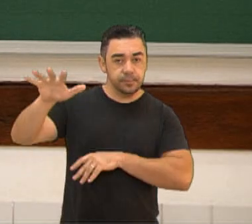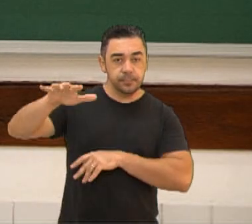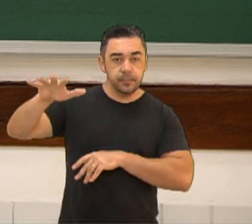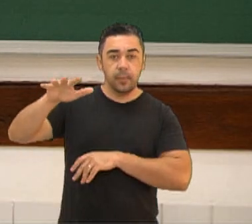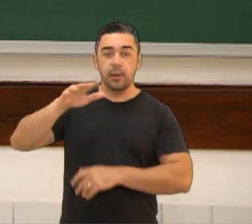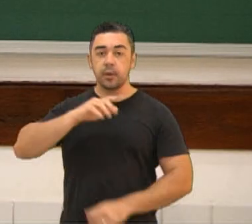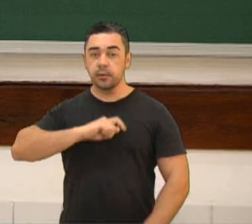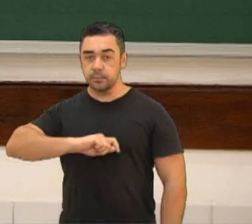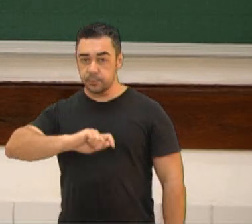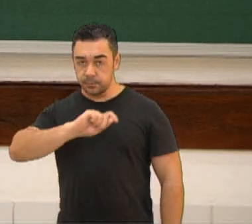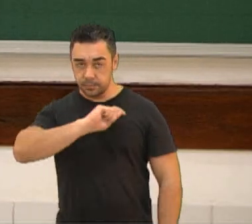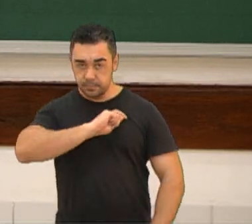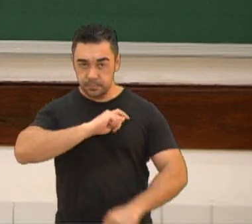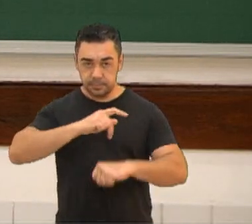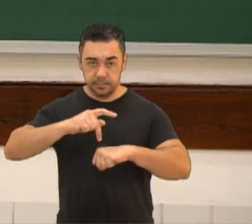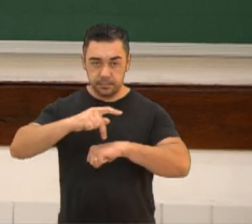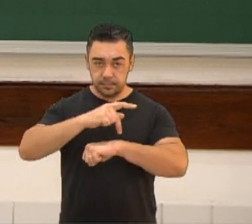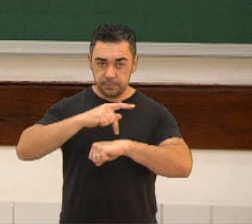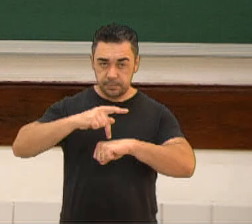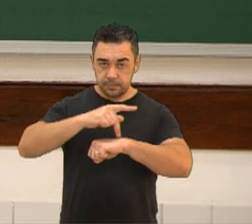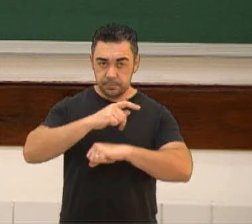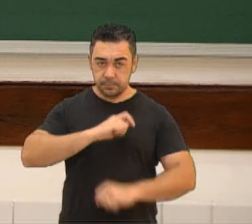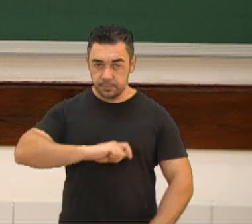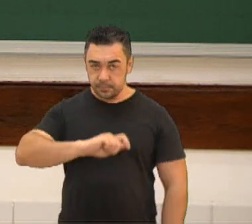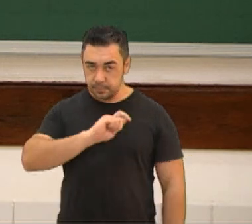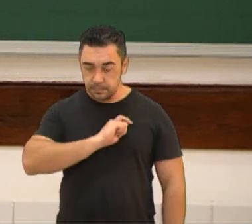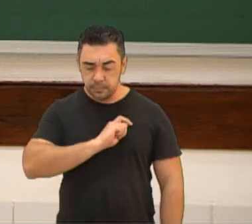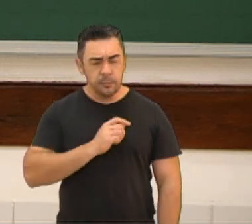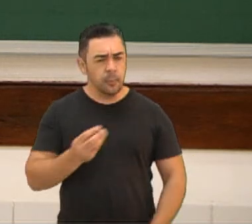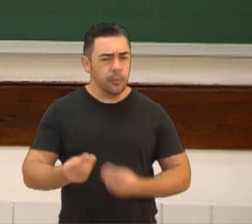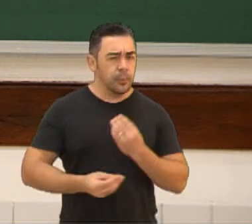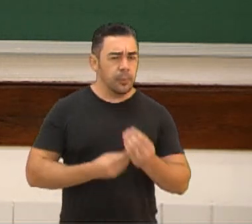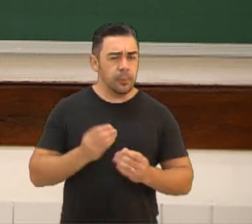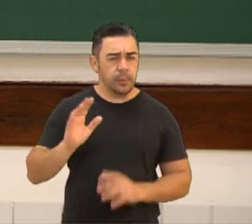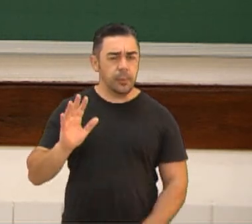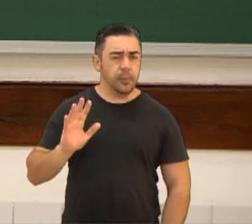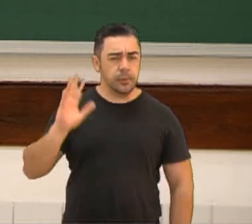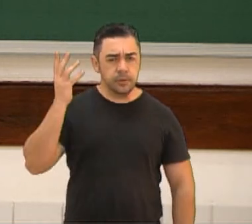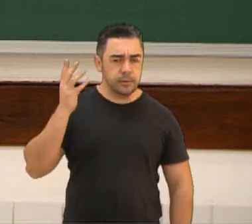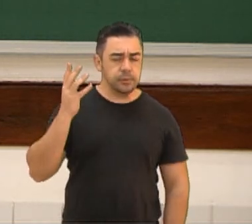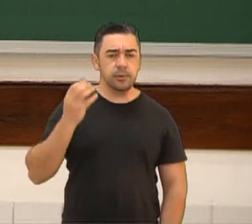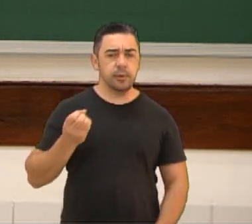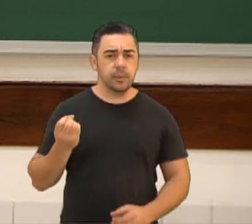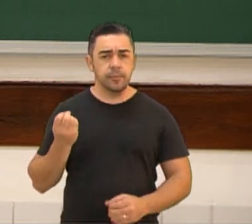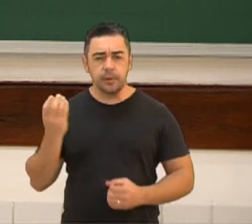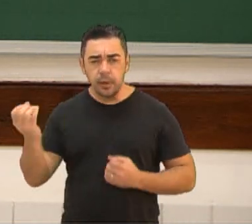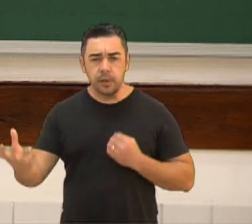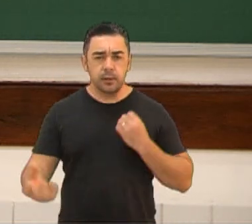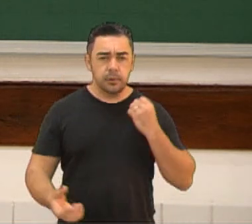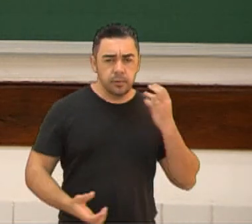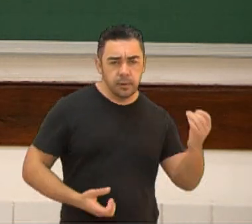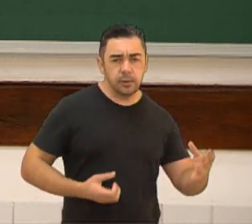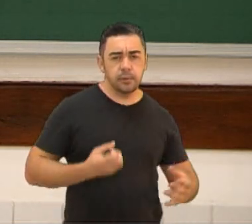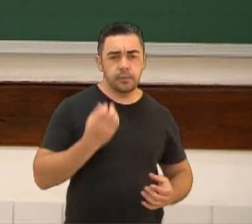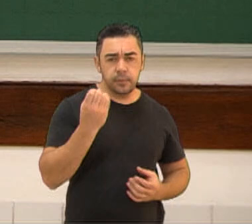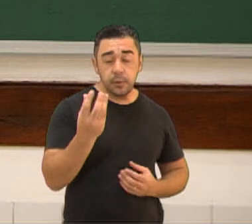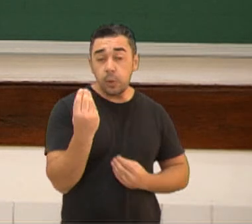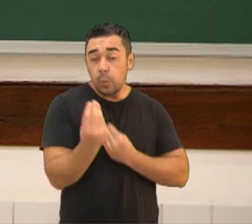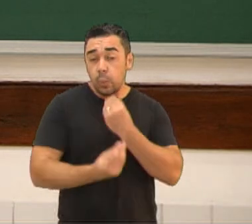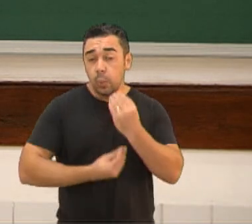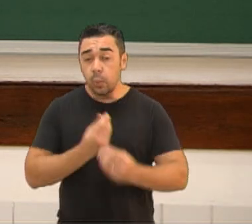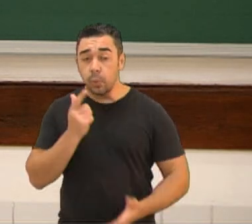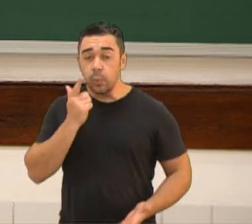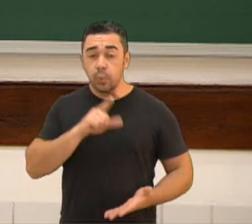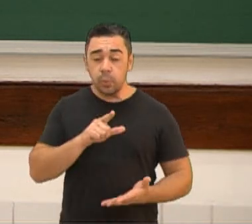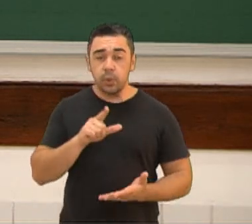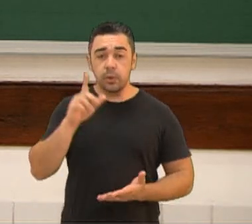como que aconteceram essas viagens, né, por continentes e como é que os espanhóis acabam se destacando nelas. Antes, vamos